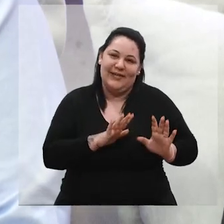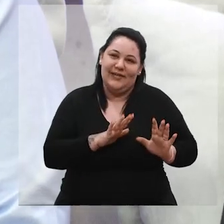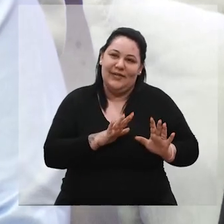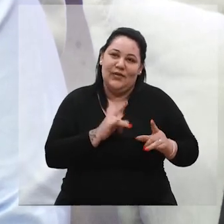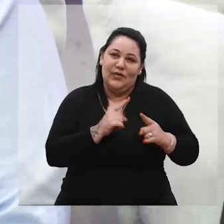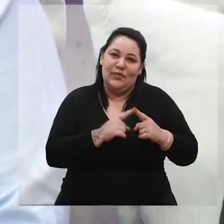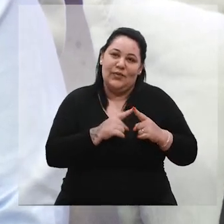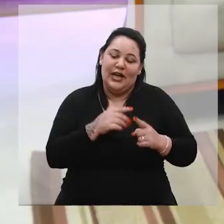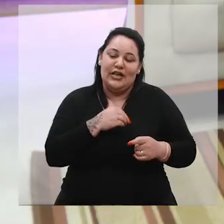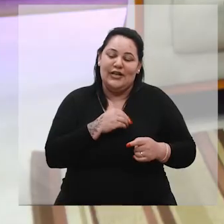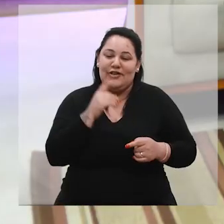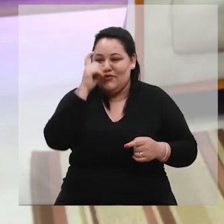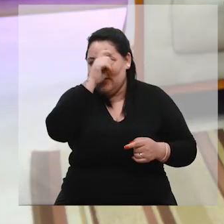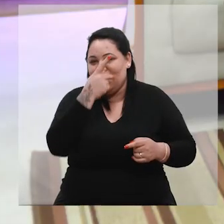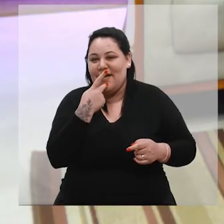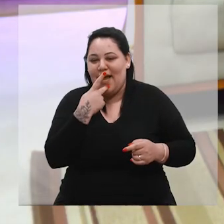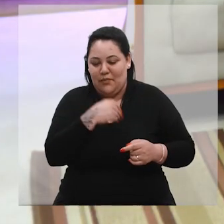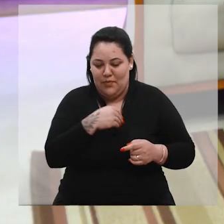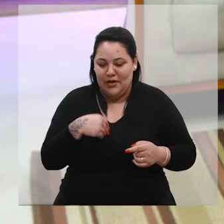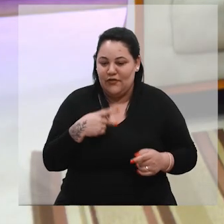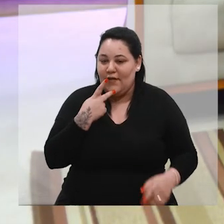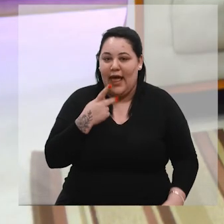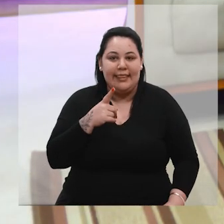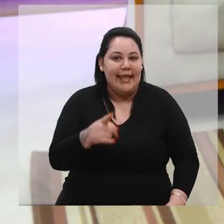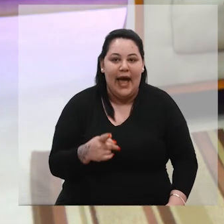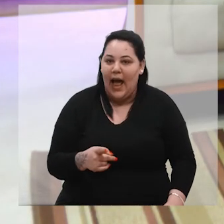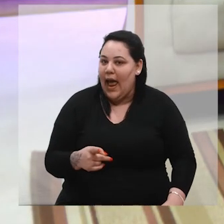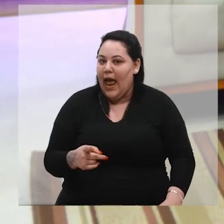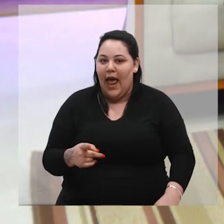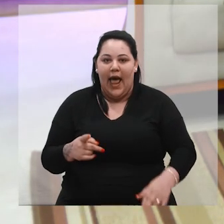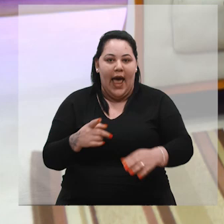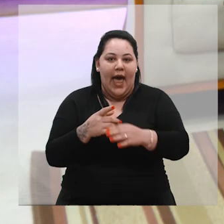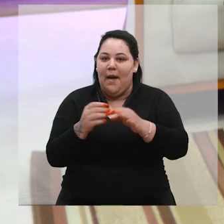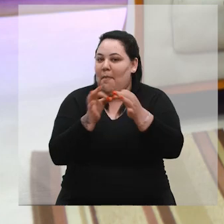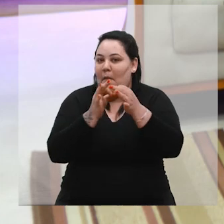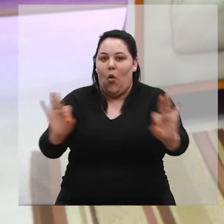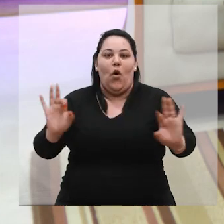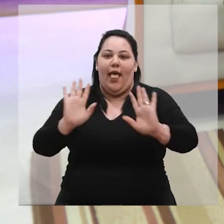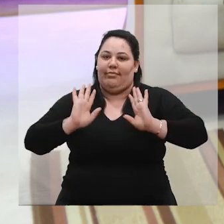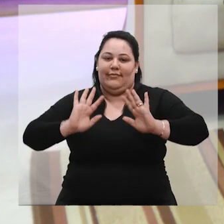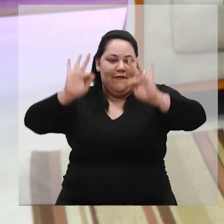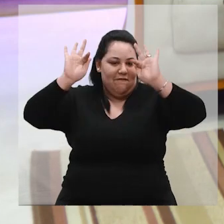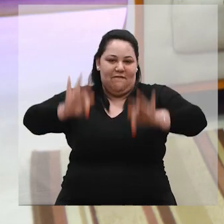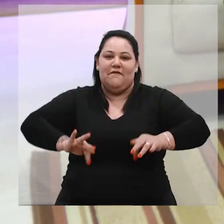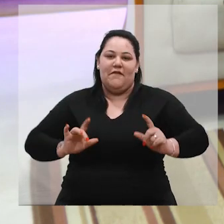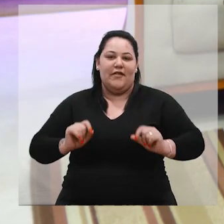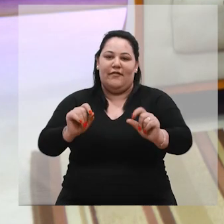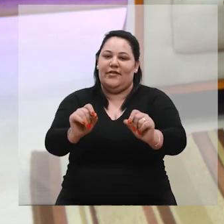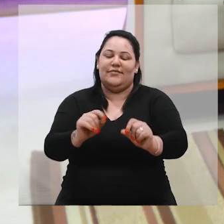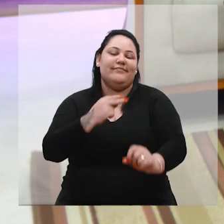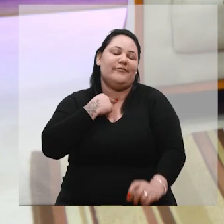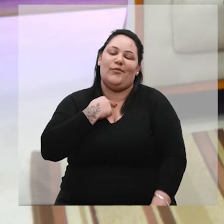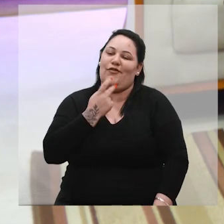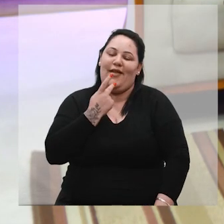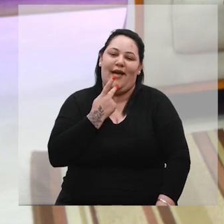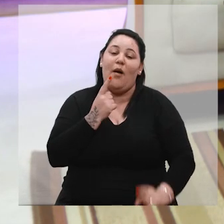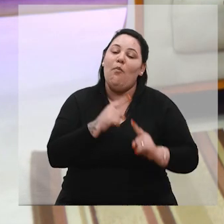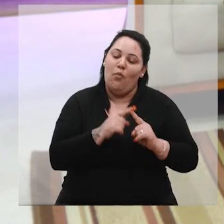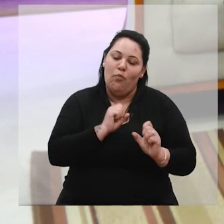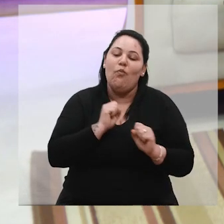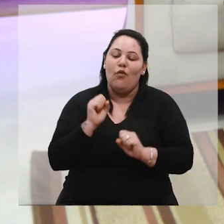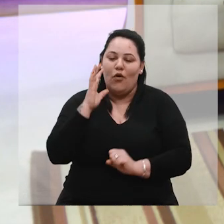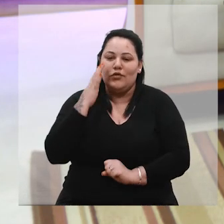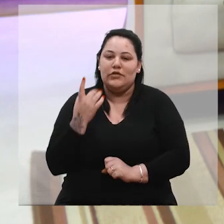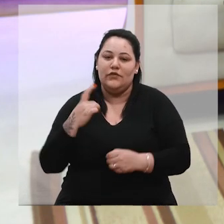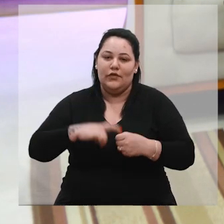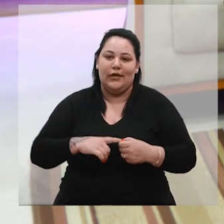difícil pro médico dizer, não, tu tá 100% curada, né? Tipo, vesícula. É que o médico sempre fala tudo que pode acontecer, né? A gente sempre fica... Tipo, a